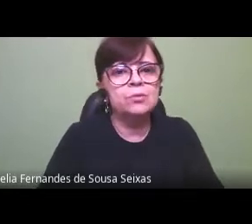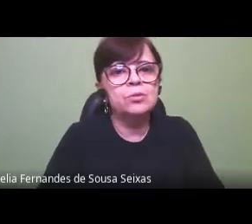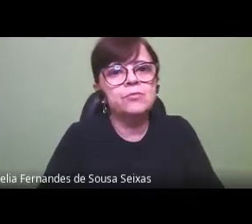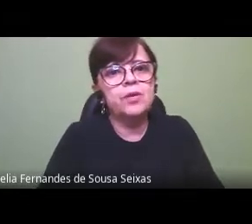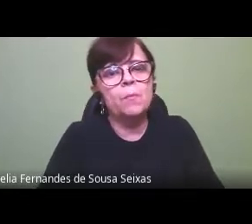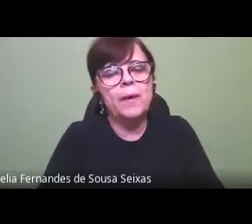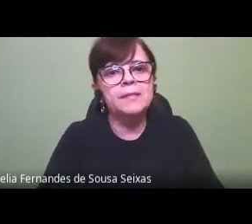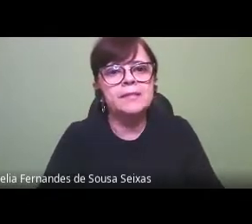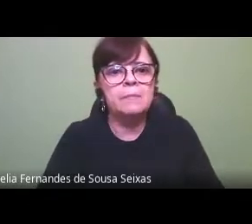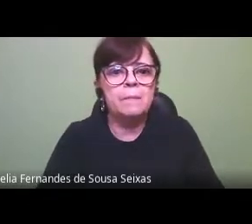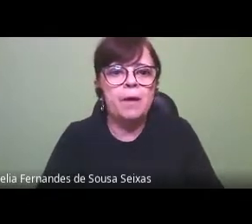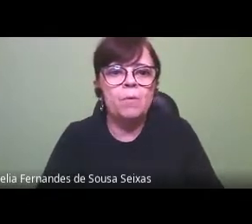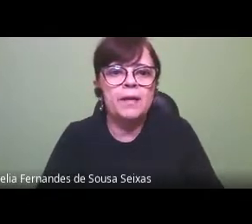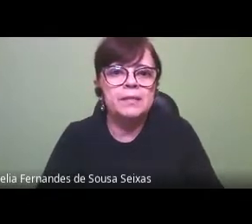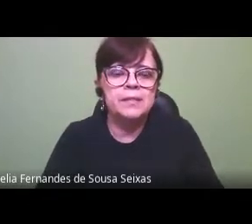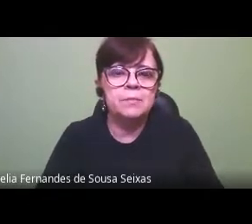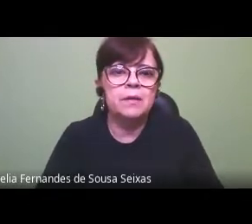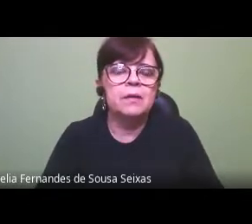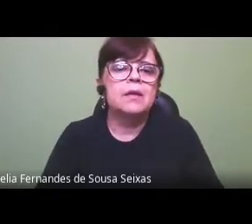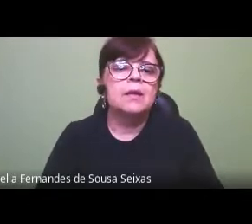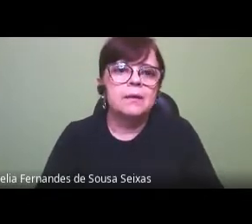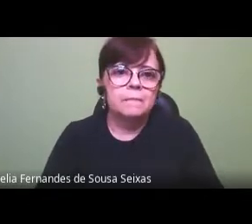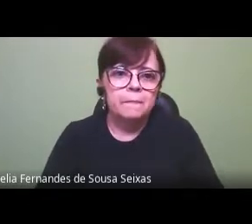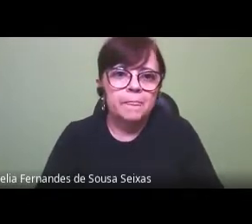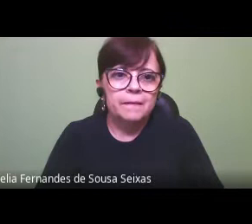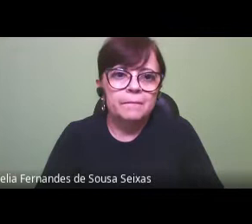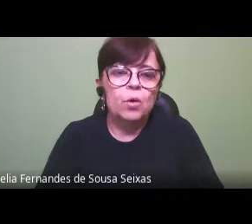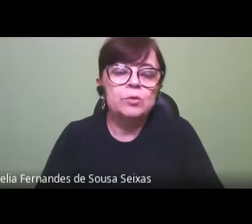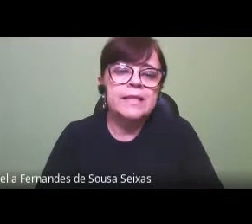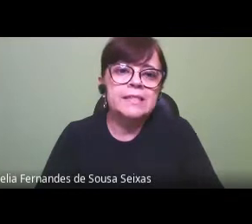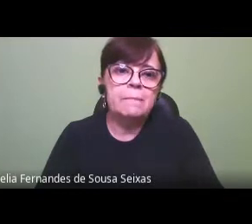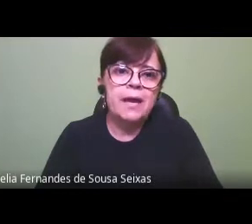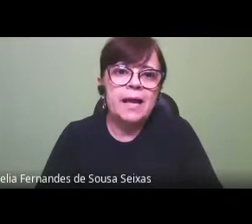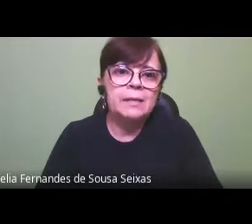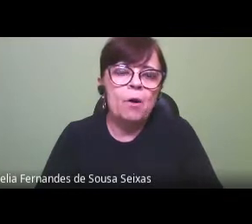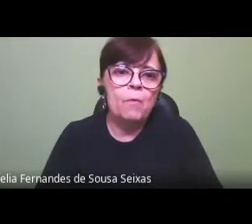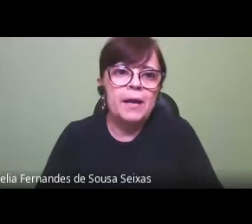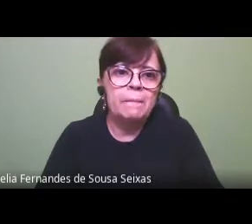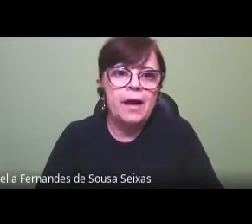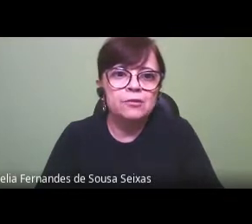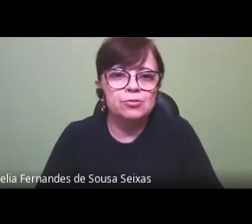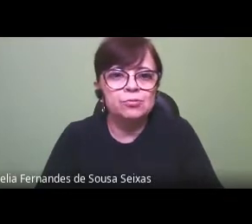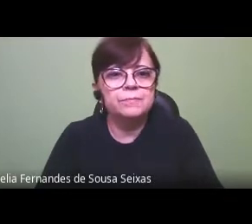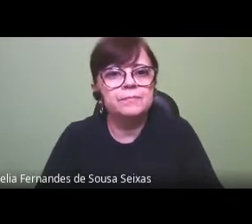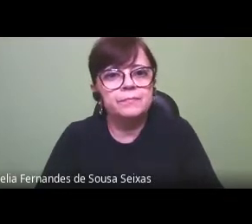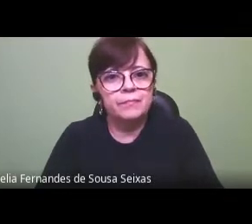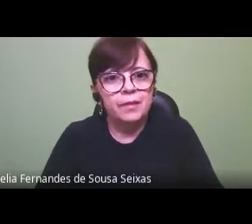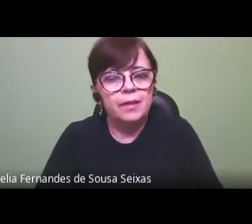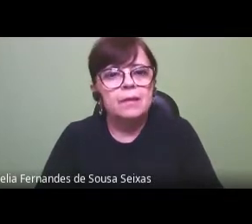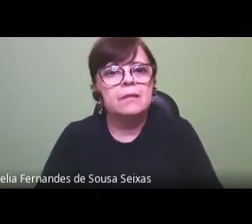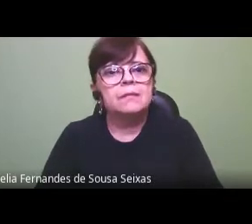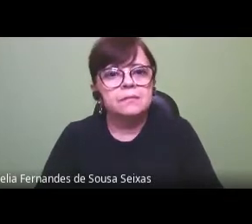os dedos ficam para cima, palma para cima. Quando está separada, palma para baixo.